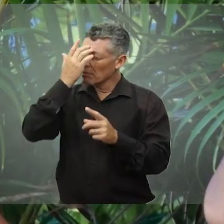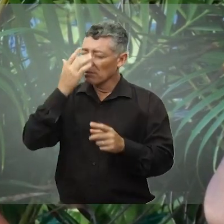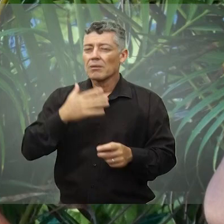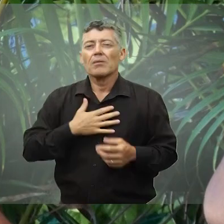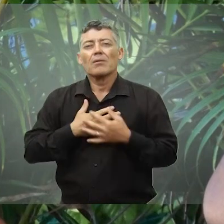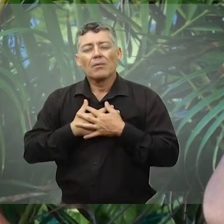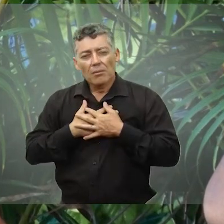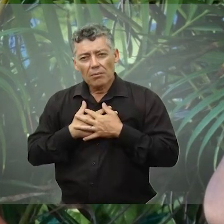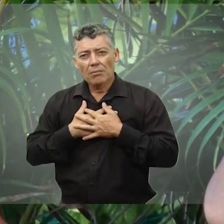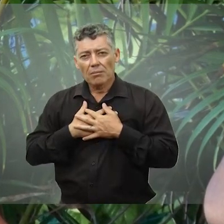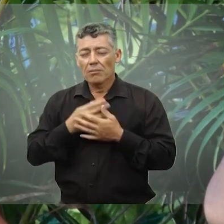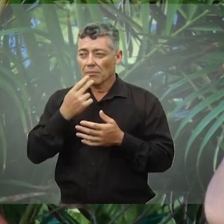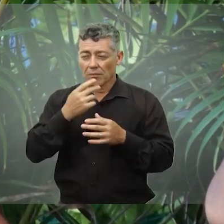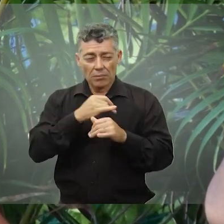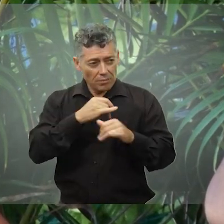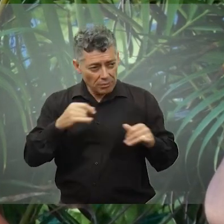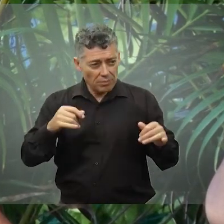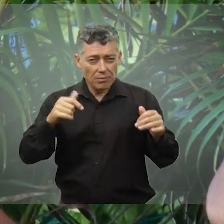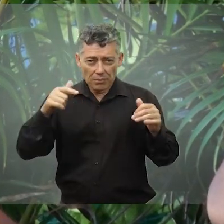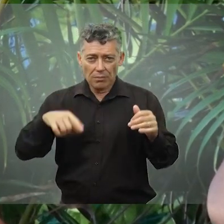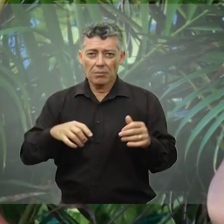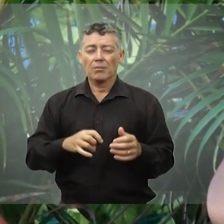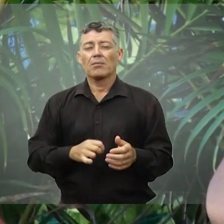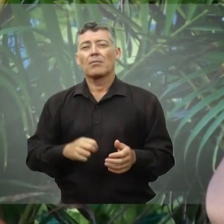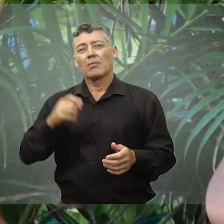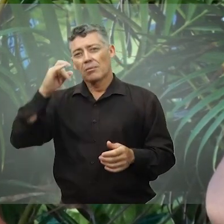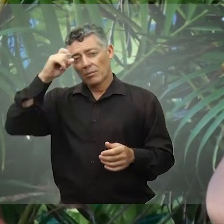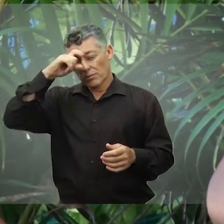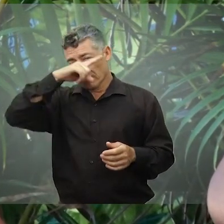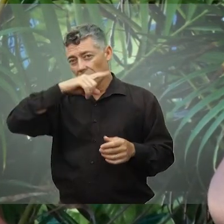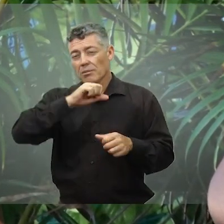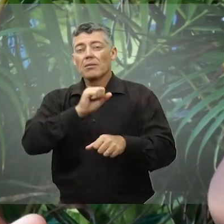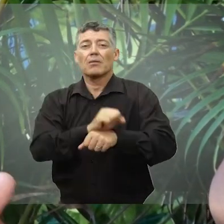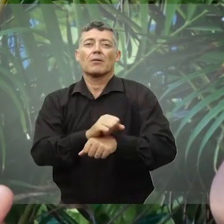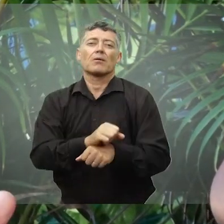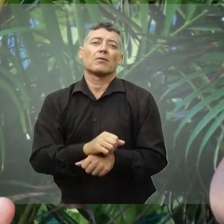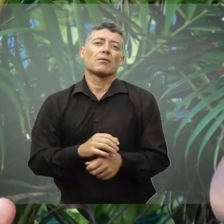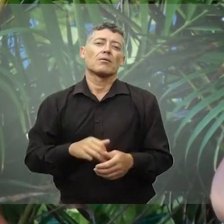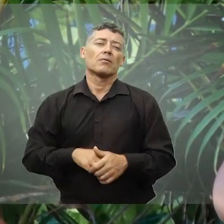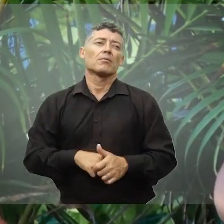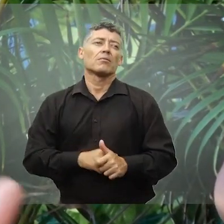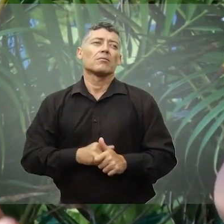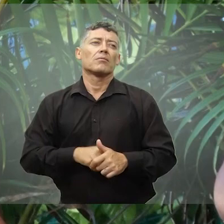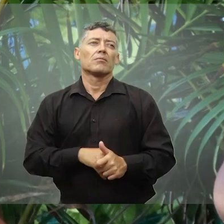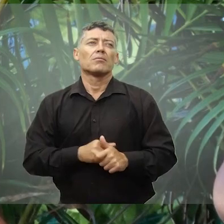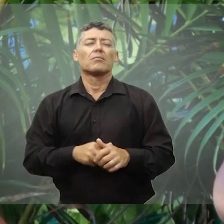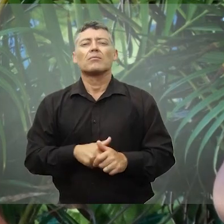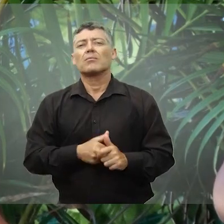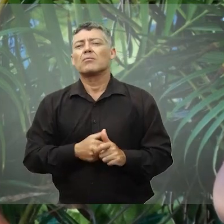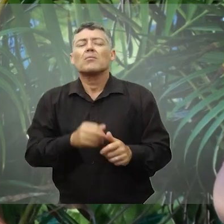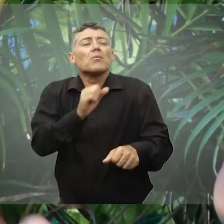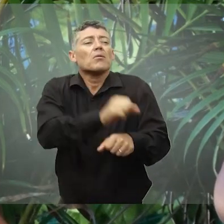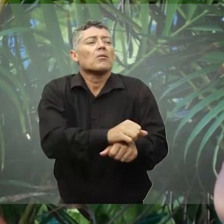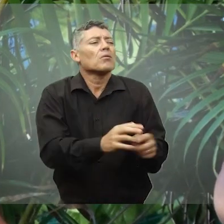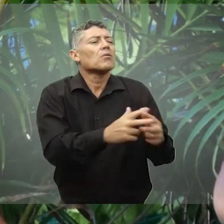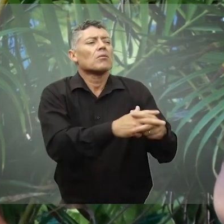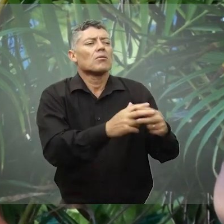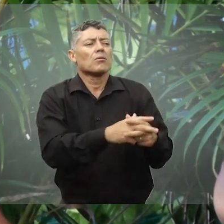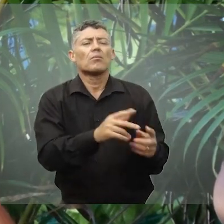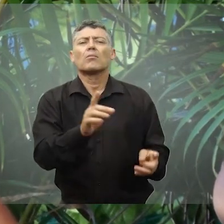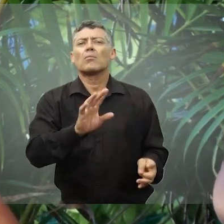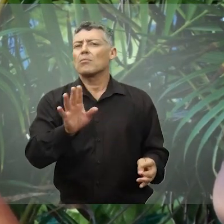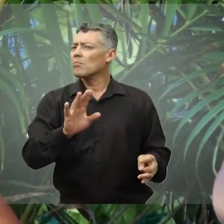prazer de fazer e de falar isso. Dificilmente eu paro de tocar por uma briga, por uma